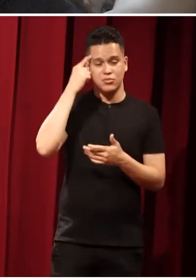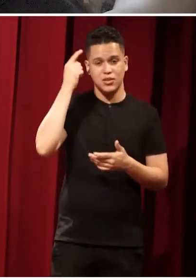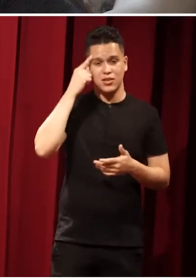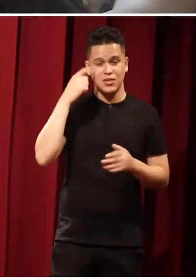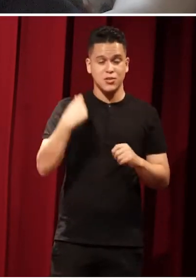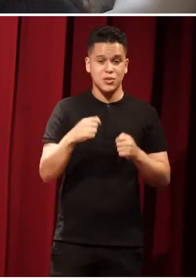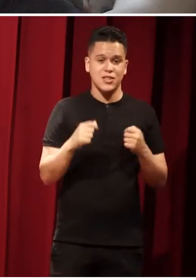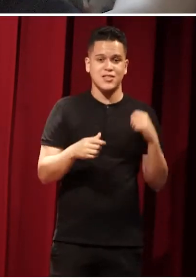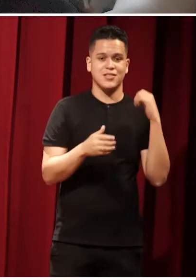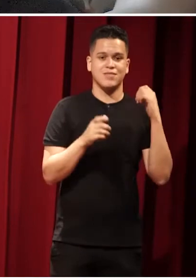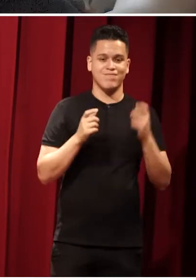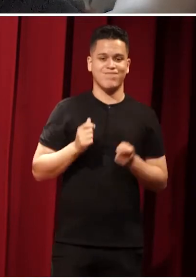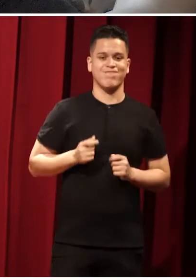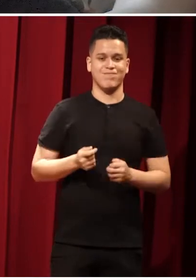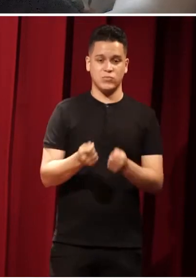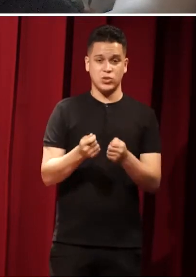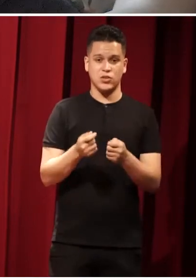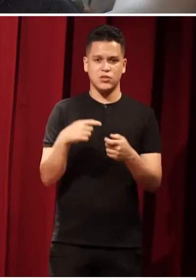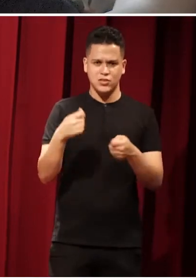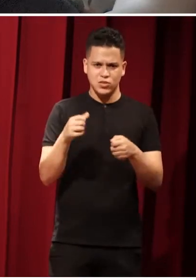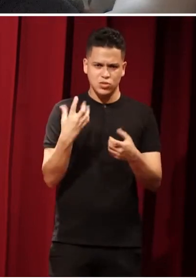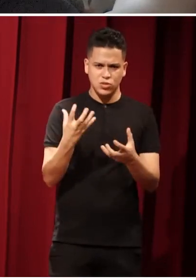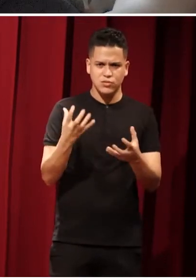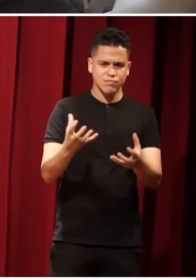recentemente foi dada pelo